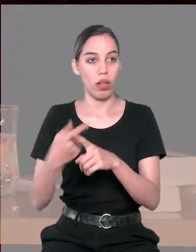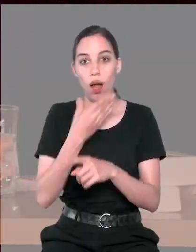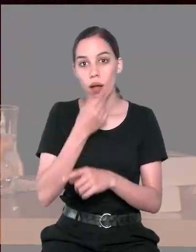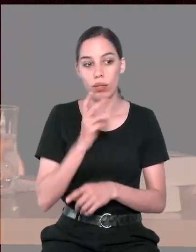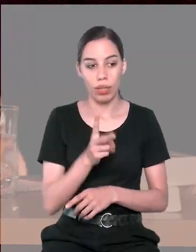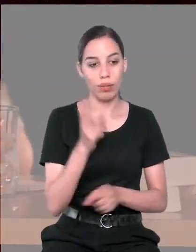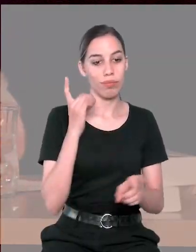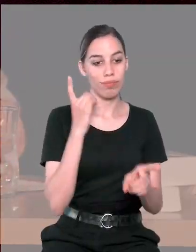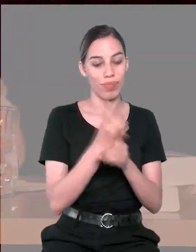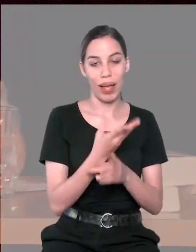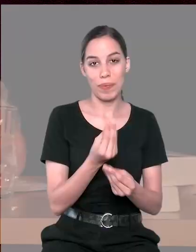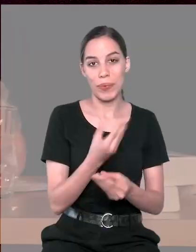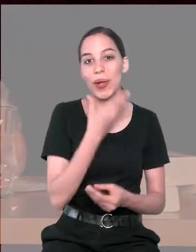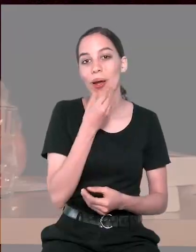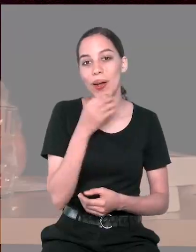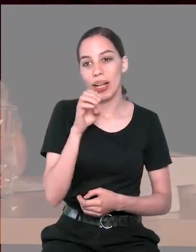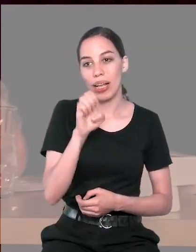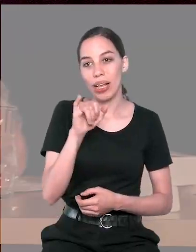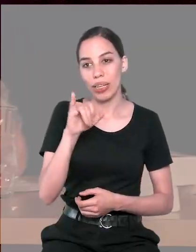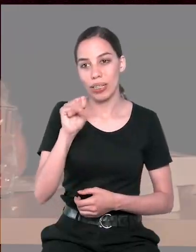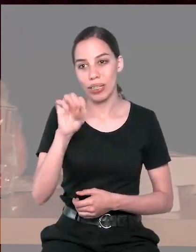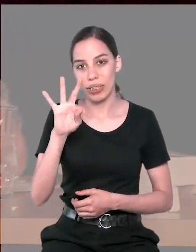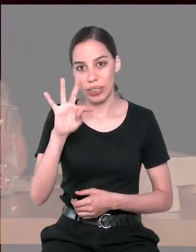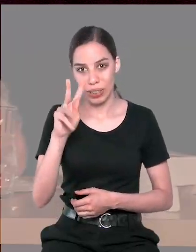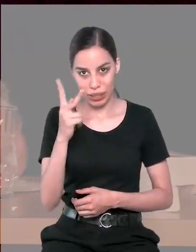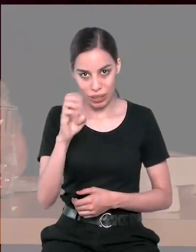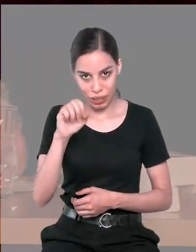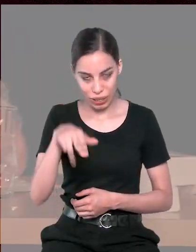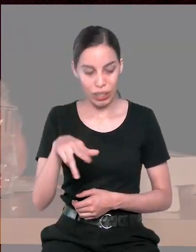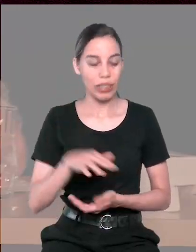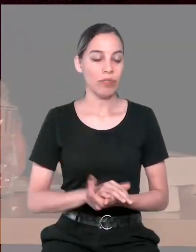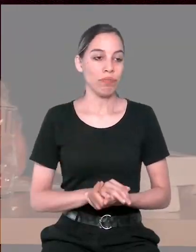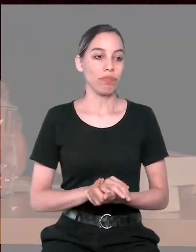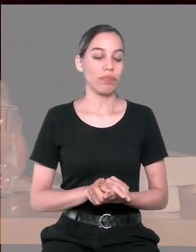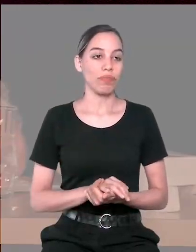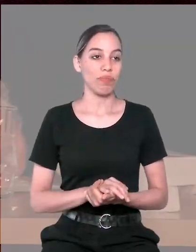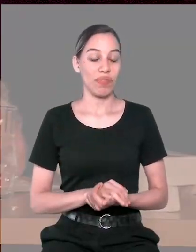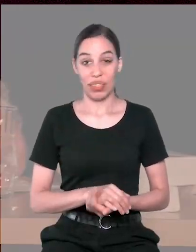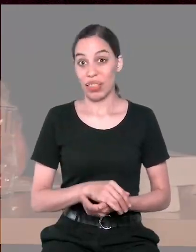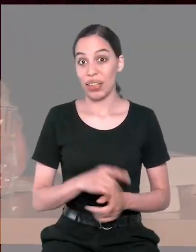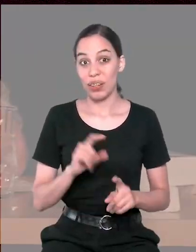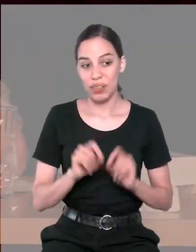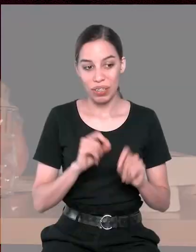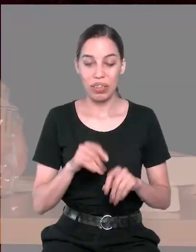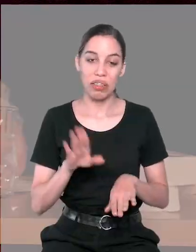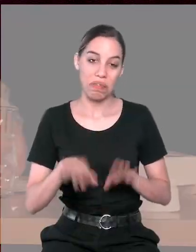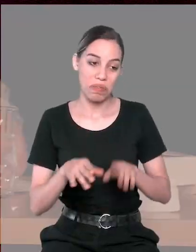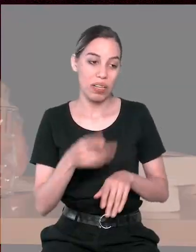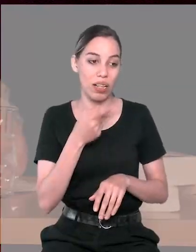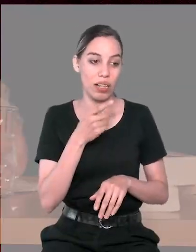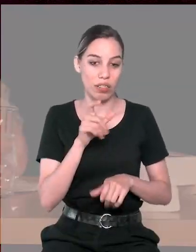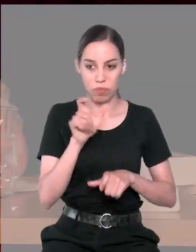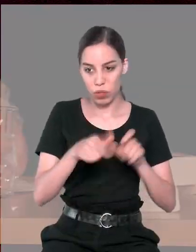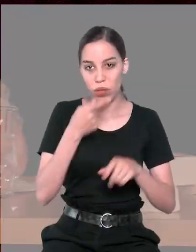Einstein, e contam uma anedota de que, de tanto contar, a gente acredita que é verdade, que o Valéry estaria passeando com